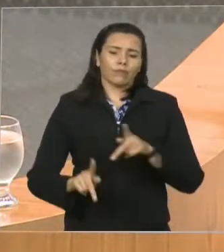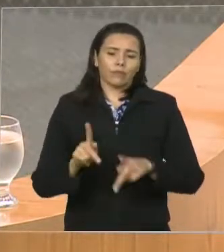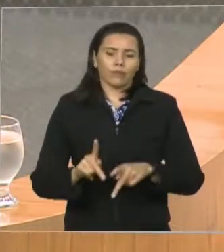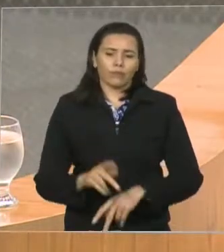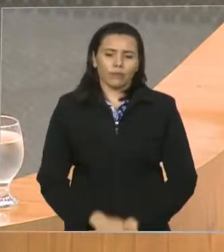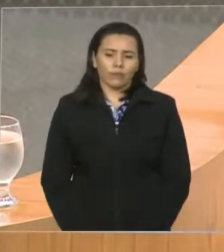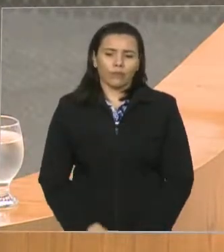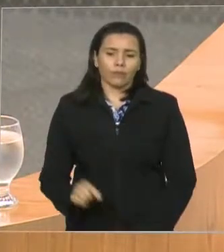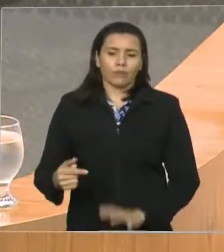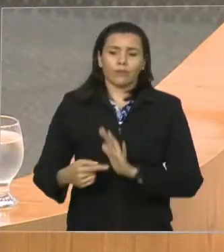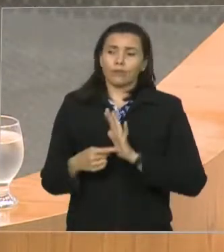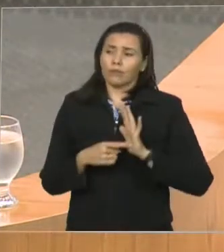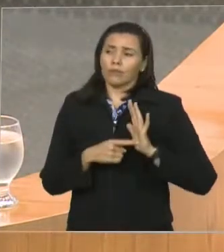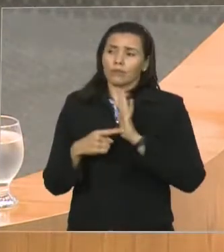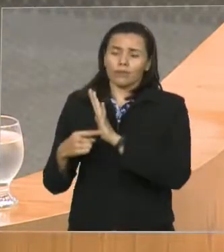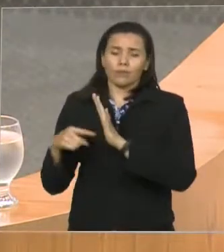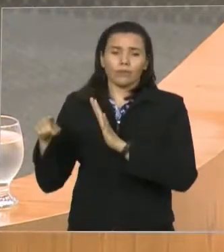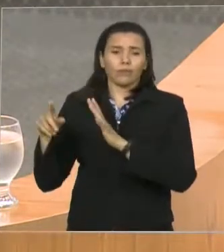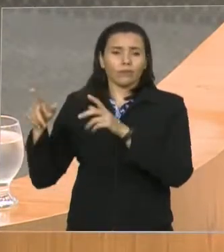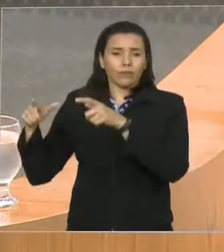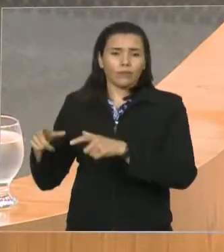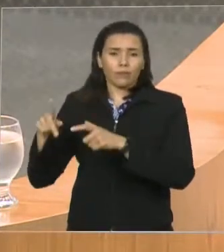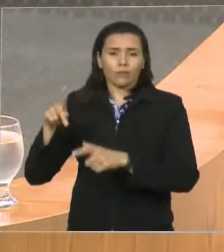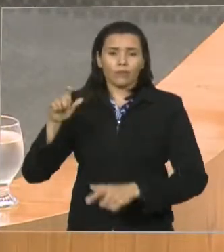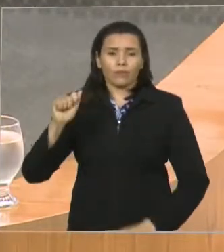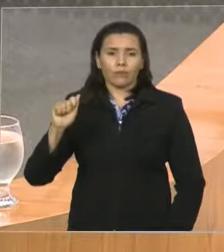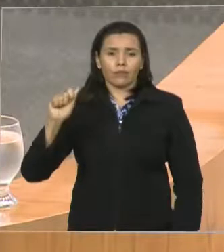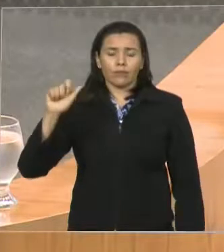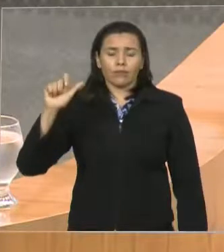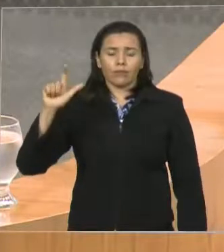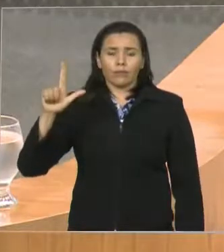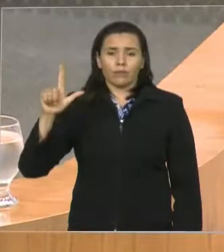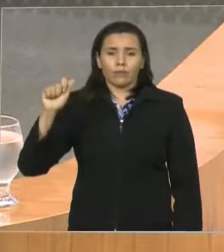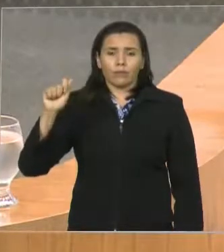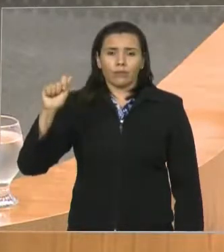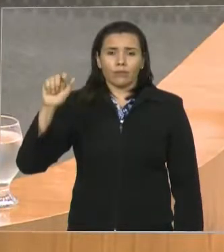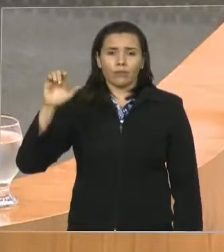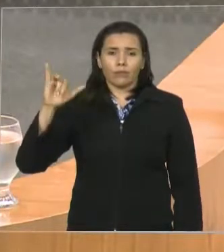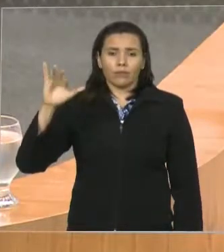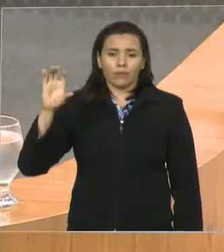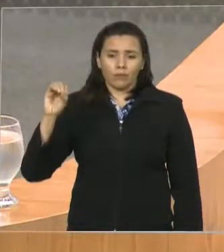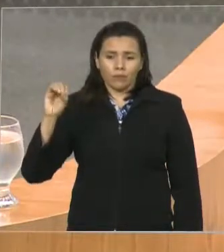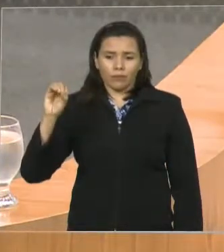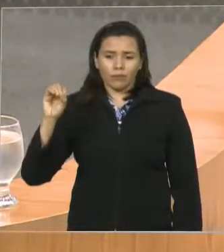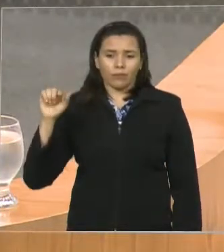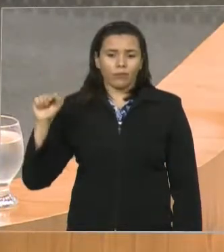fundo, ele não teve coragem. Ele não teve coragem de virar a câmera para a